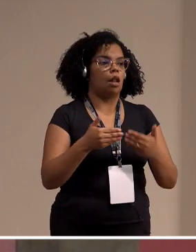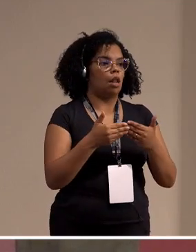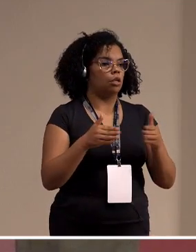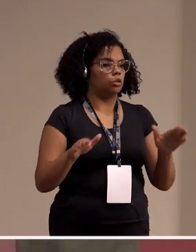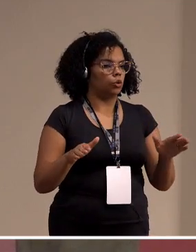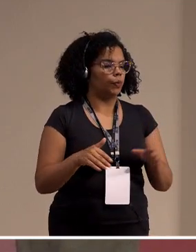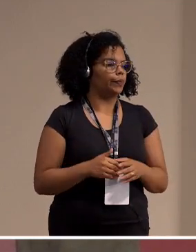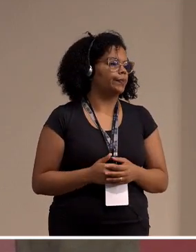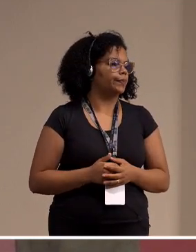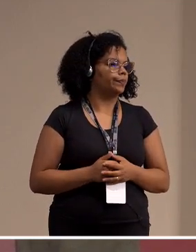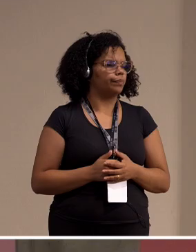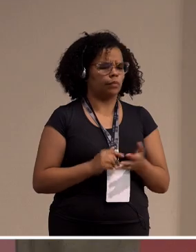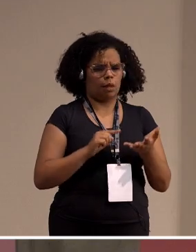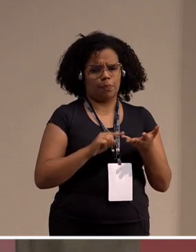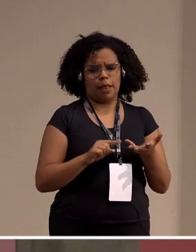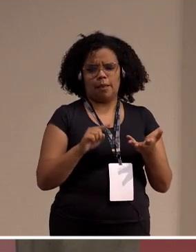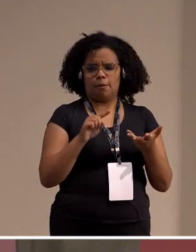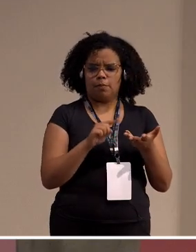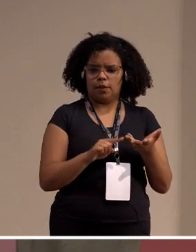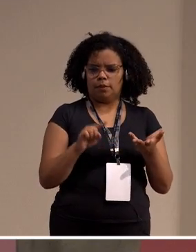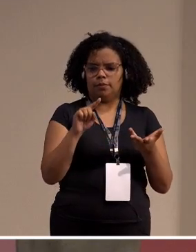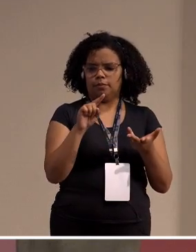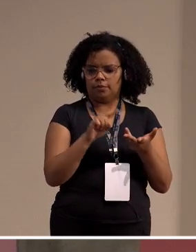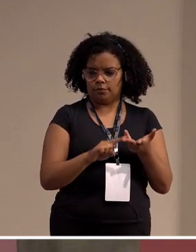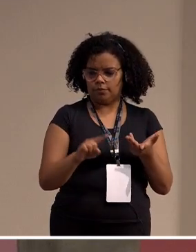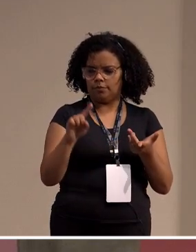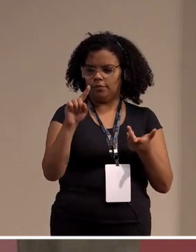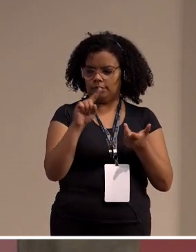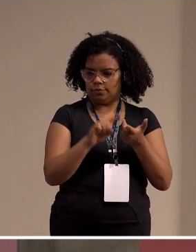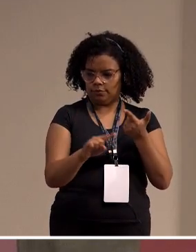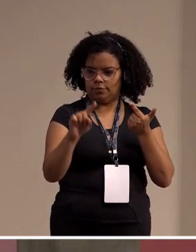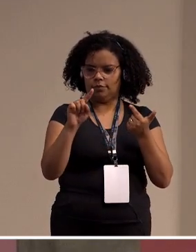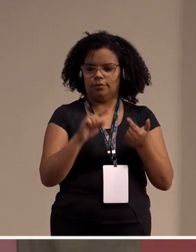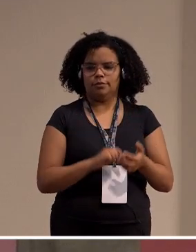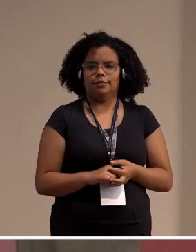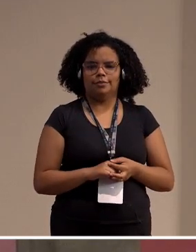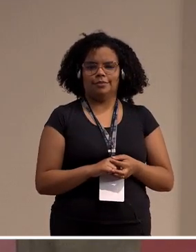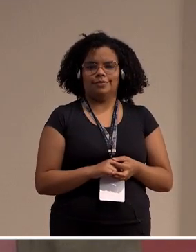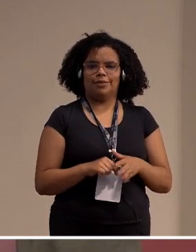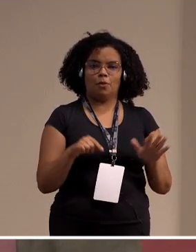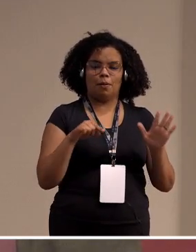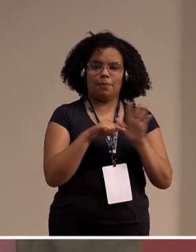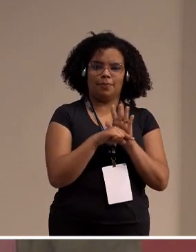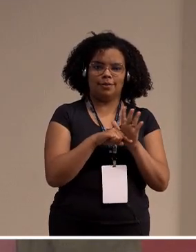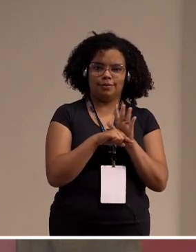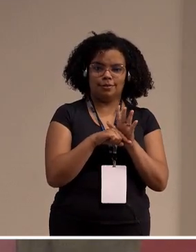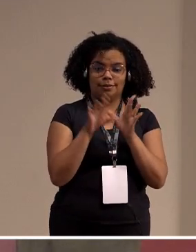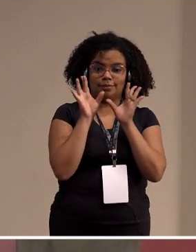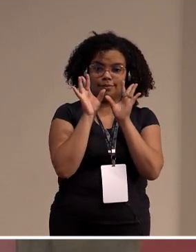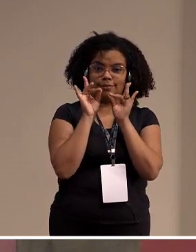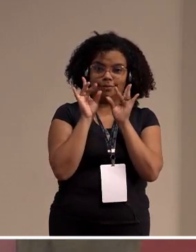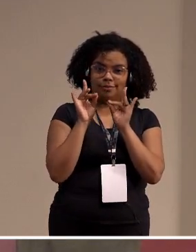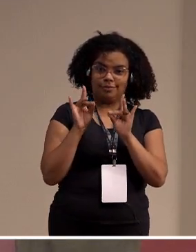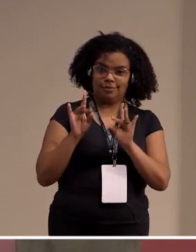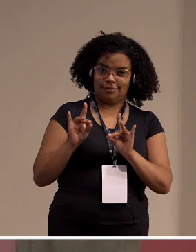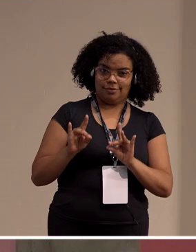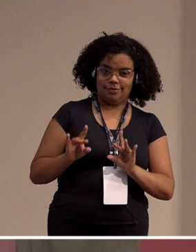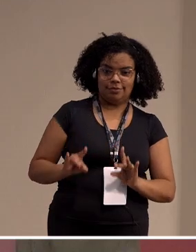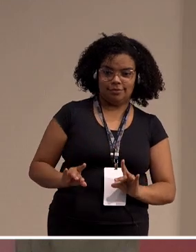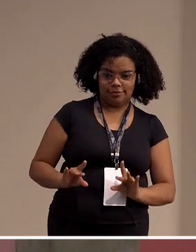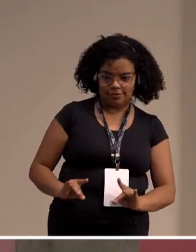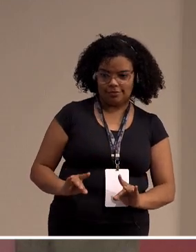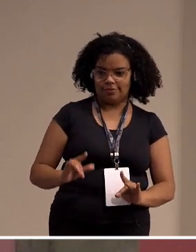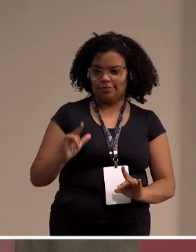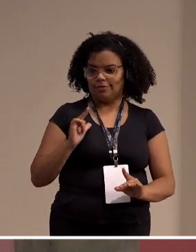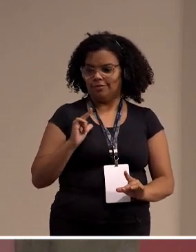Can Say It, Who Couldn't, and Why, uma pesquisa minuciosa que mostra seu empenho em